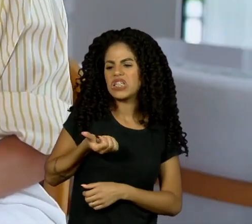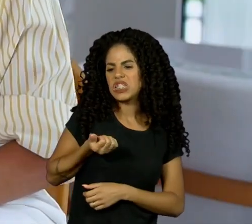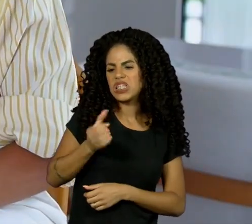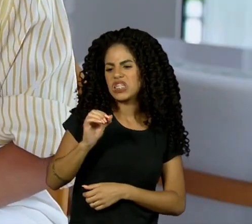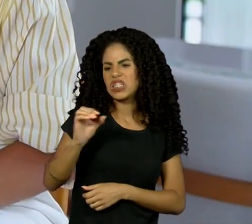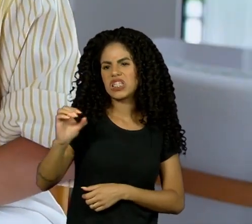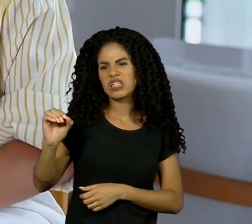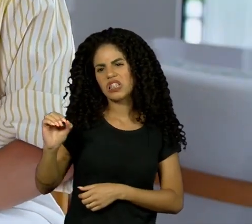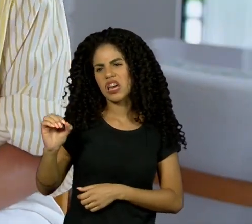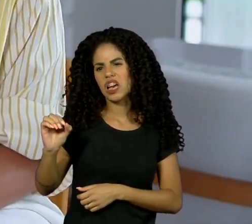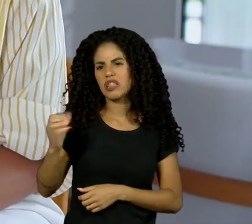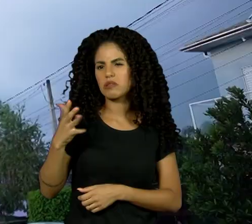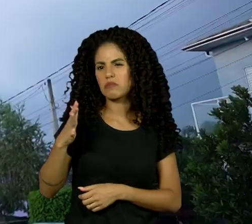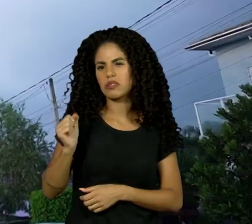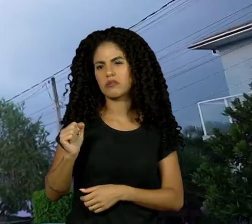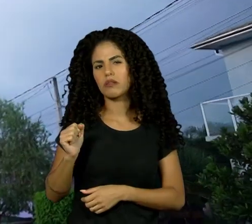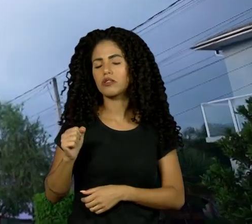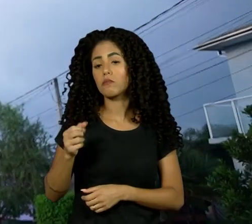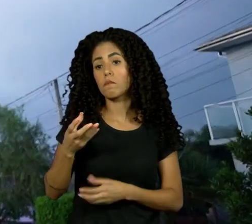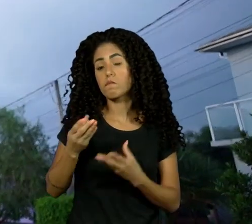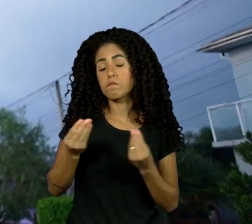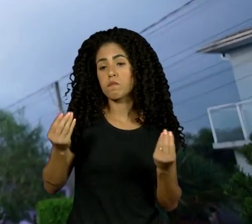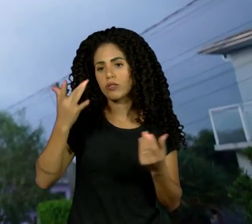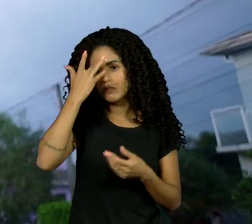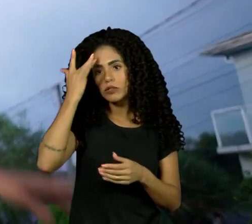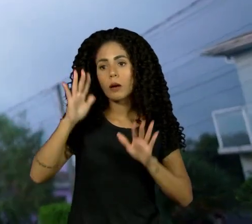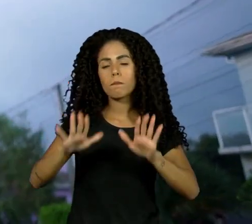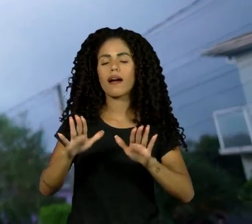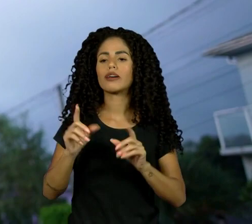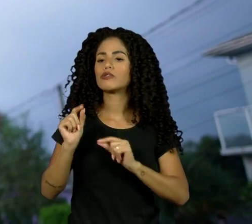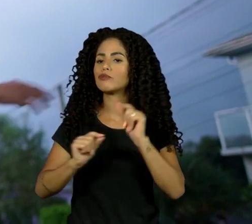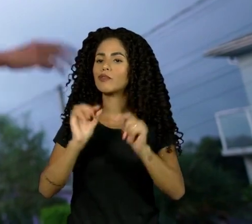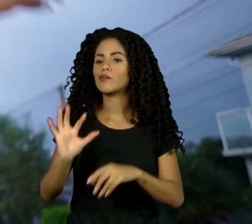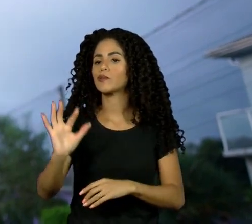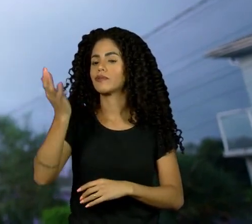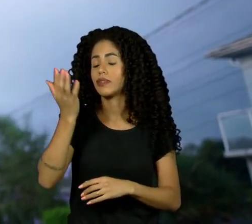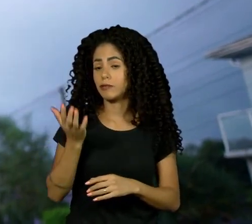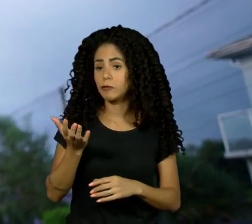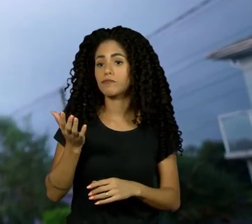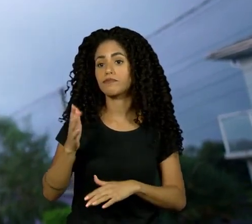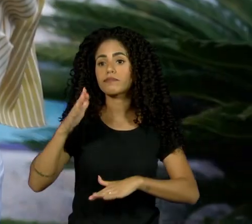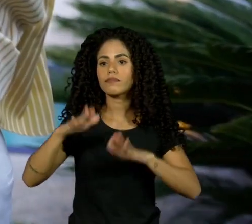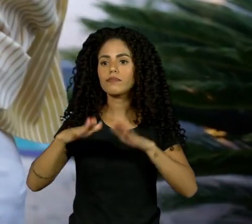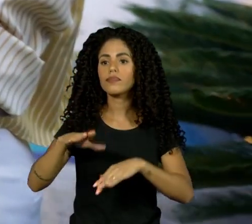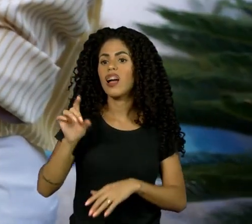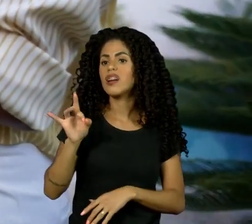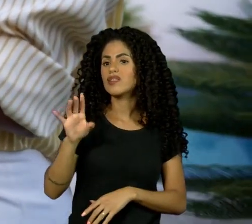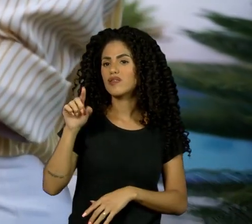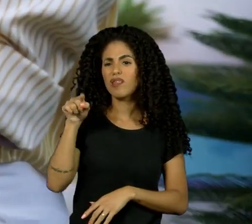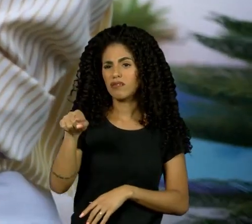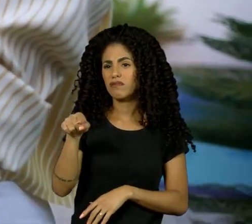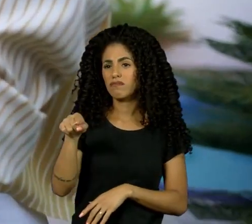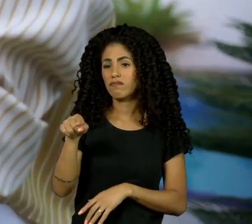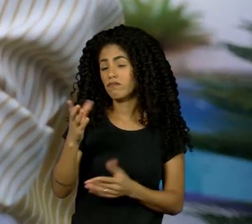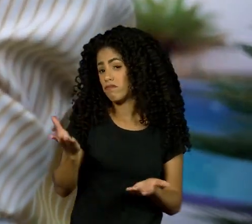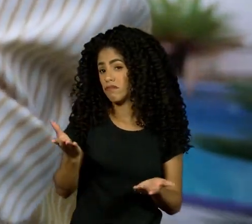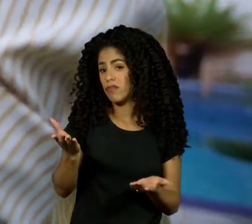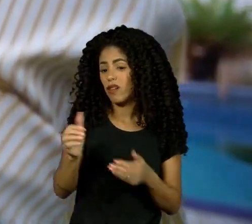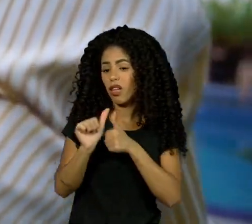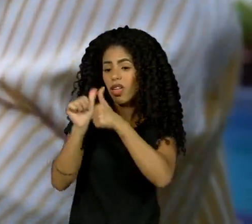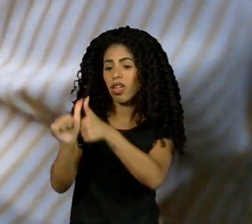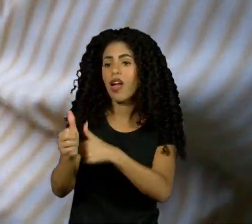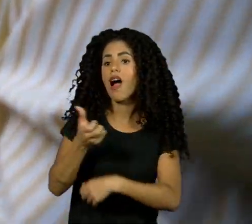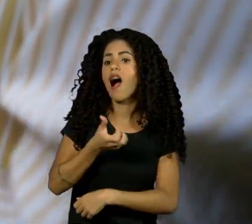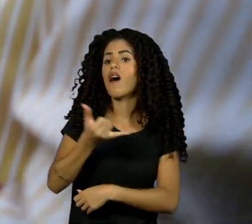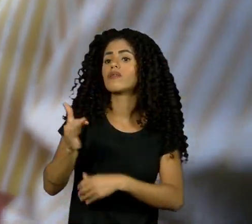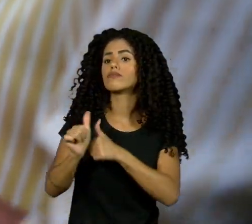600 e pouco, né? Por aí. O que eu não acho legal é que seja só isso, ou que número de